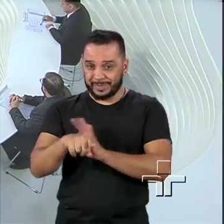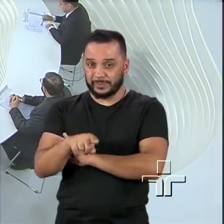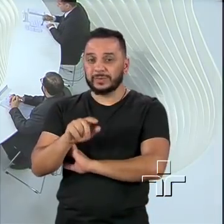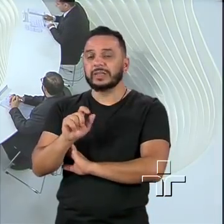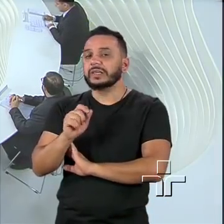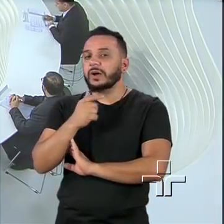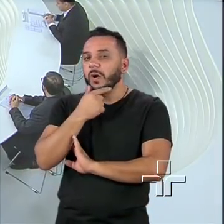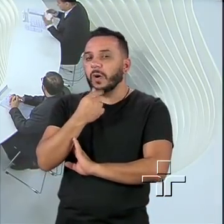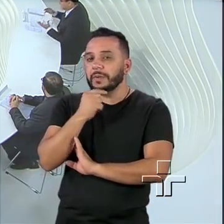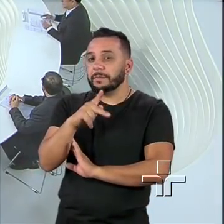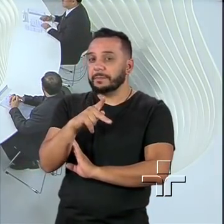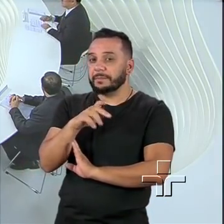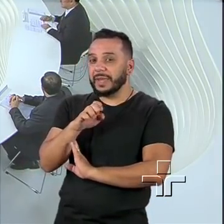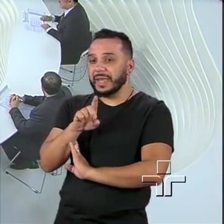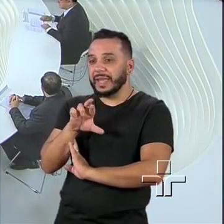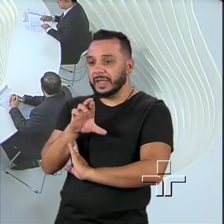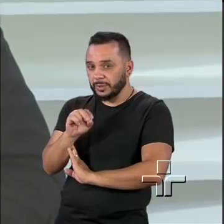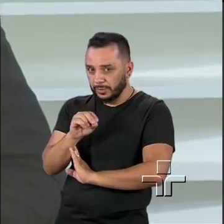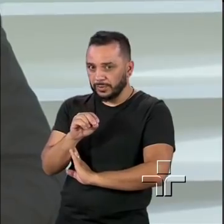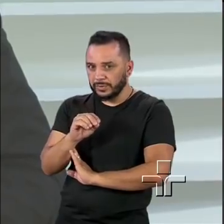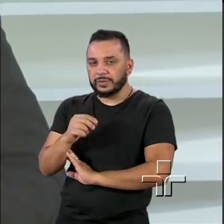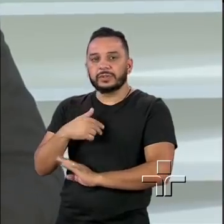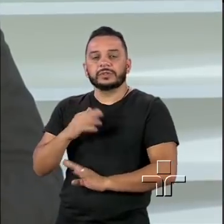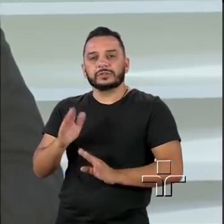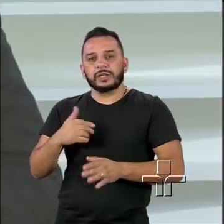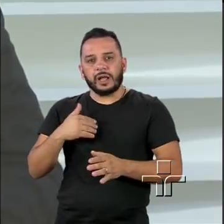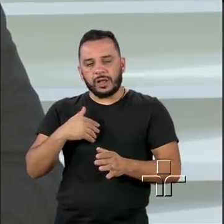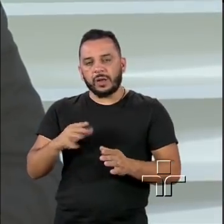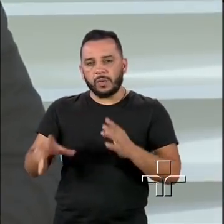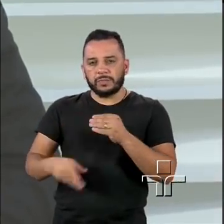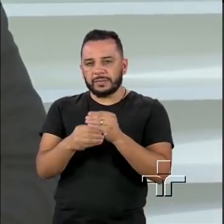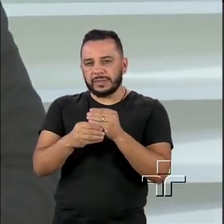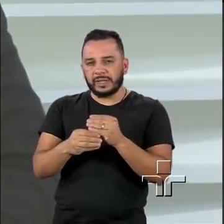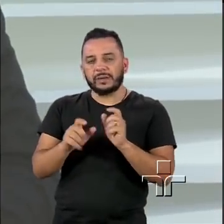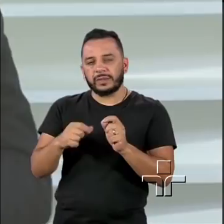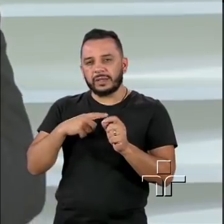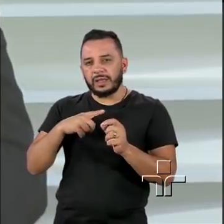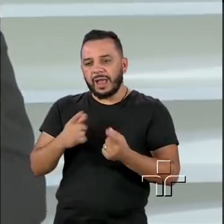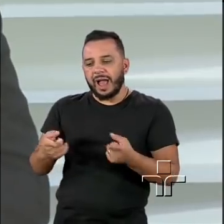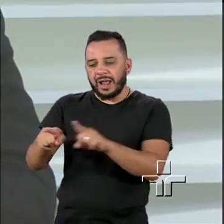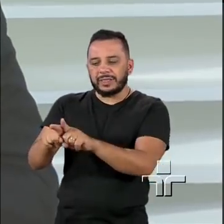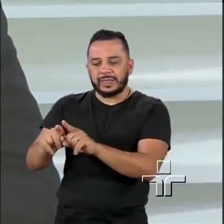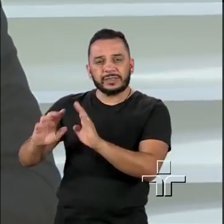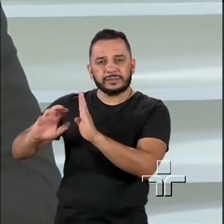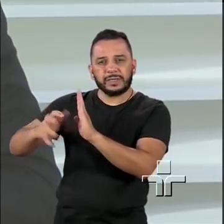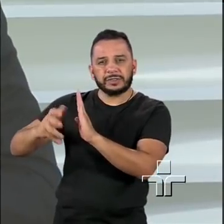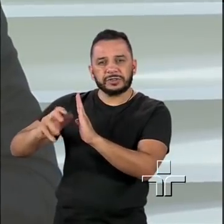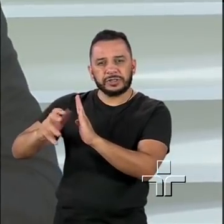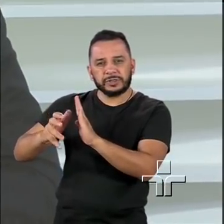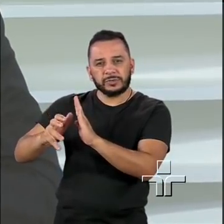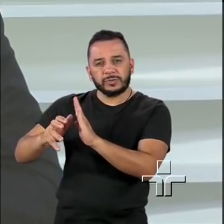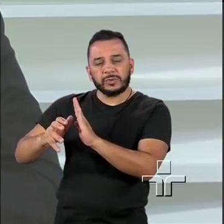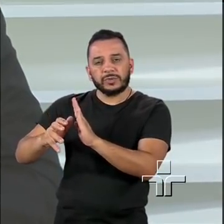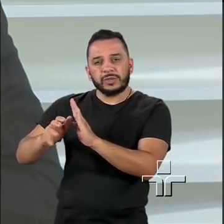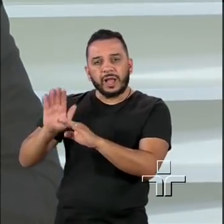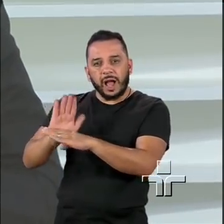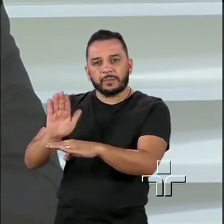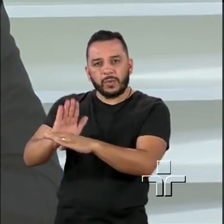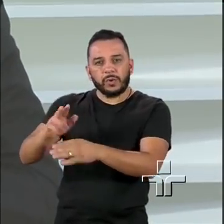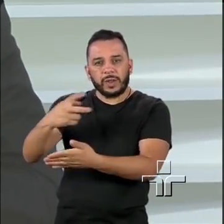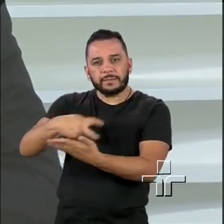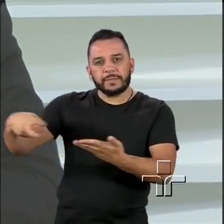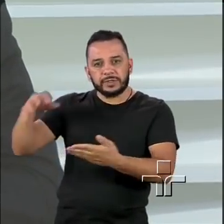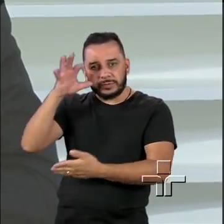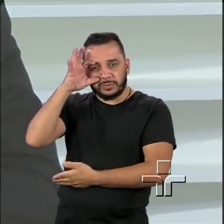Luciana fez sobre essa questão das alianças com partidos que apoiaram o processo de impeachment da presidente Dilma. O